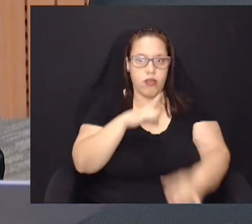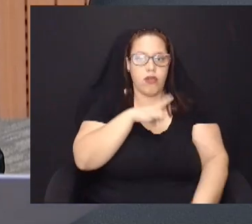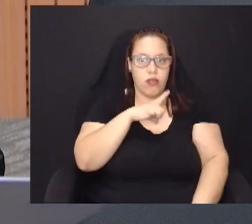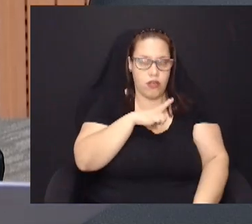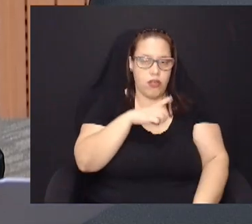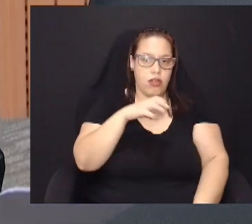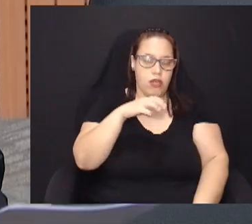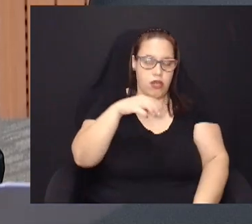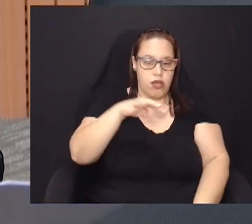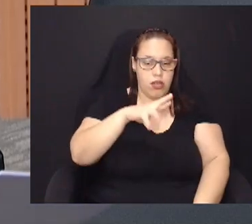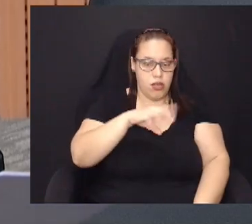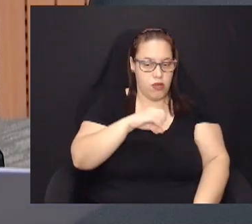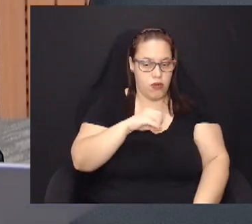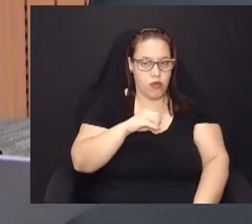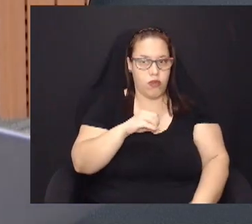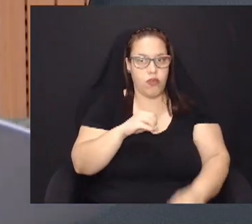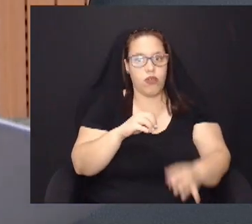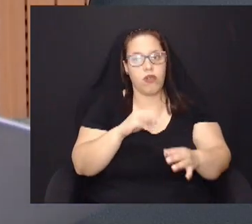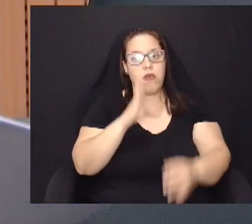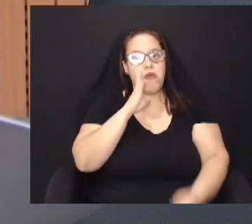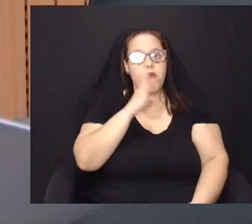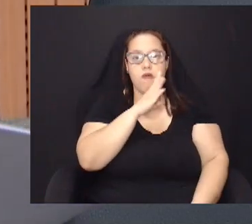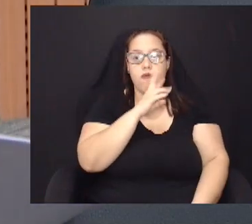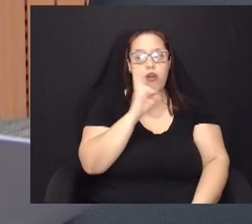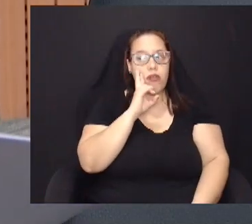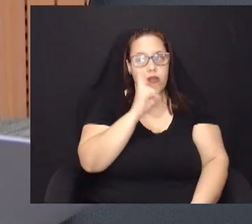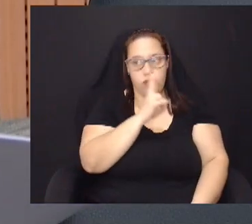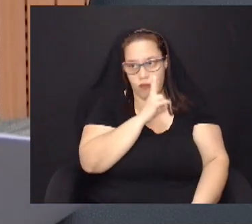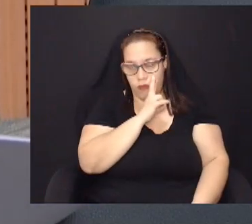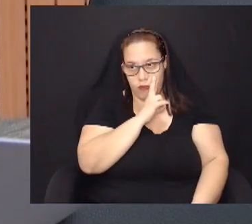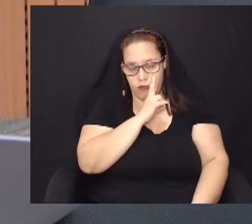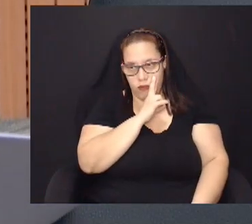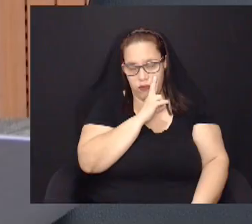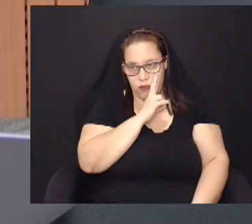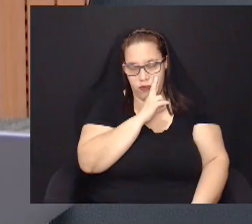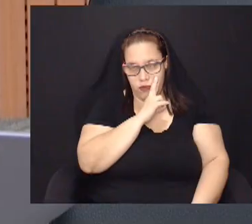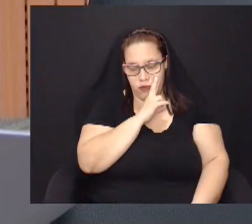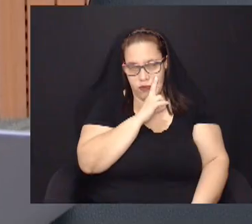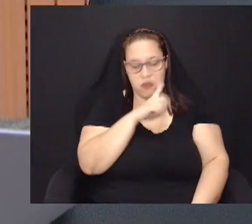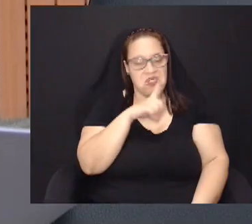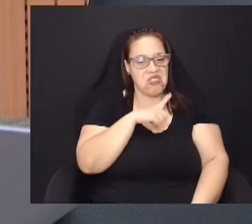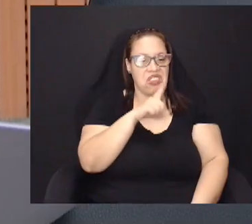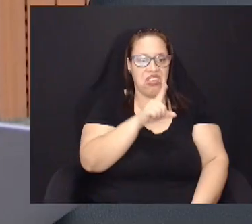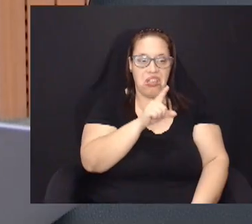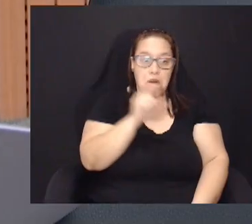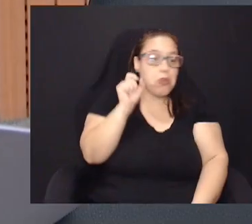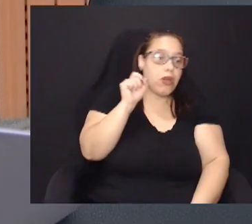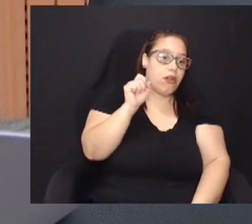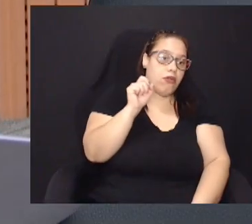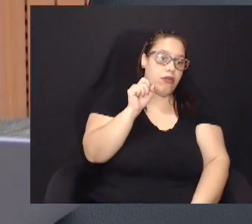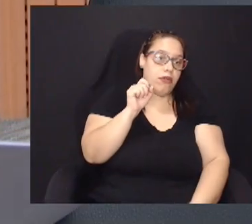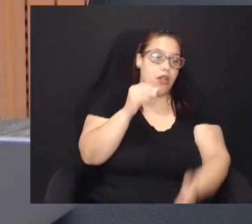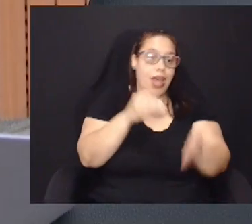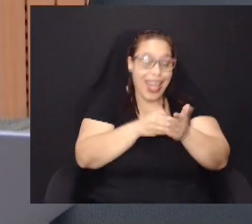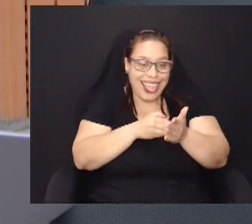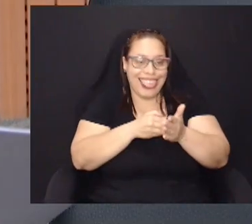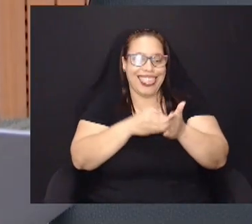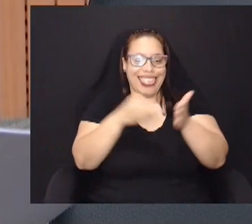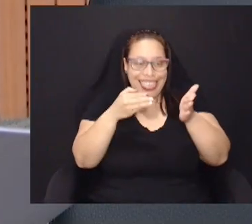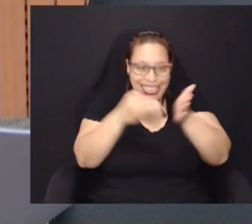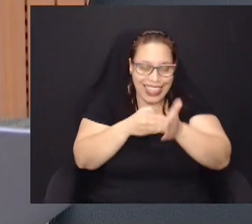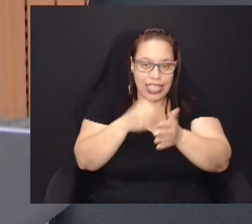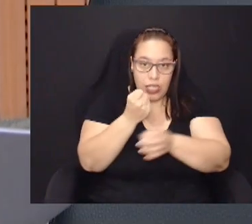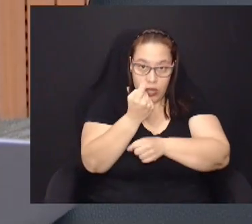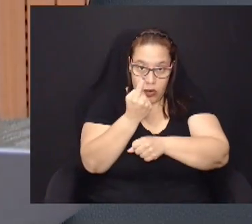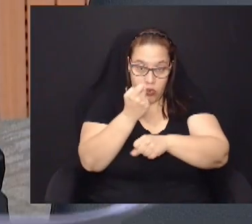entretenimento, no segmento de bares e restaurantes, a gente tem essa exceção até 1h. Mas a